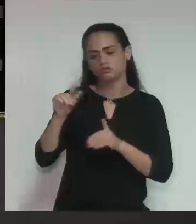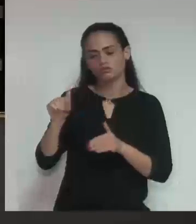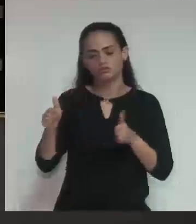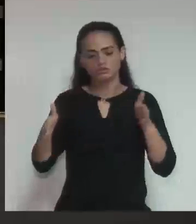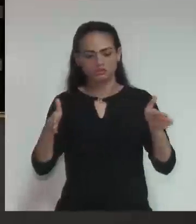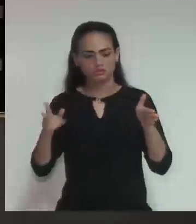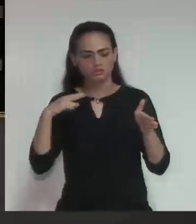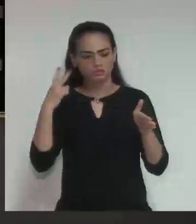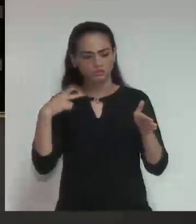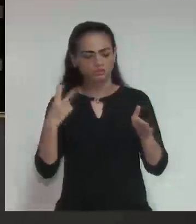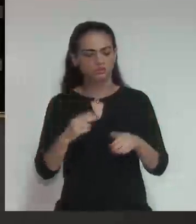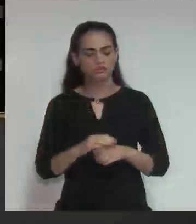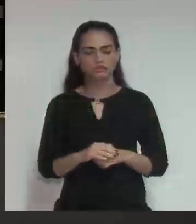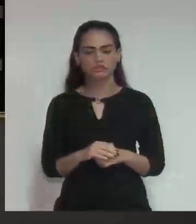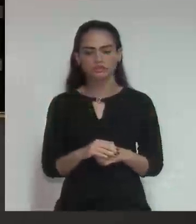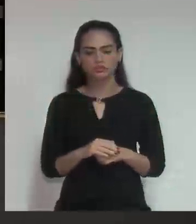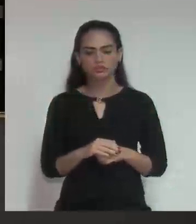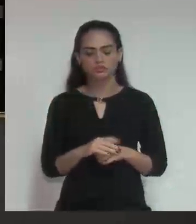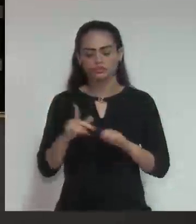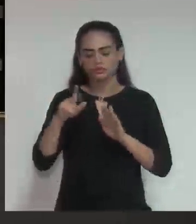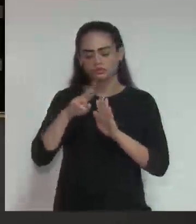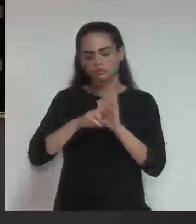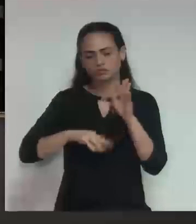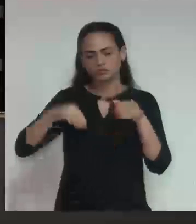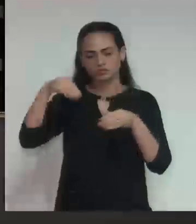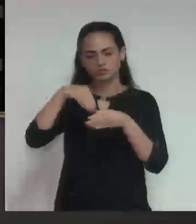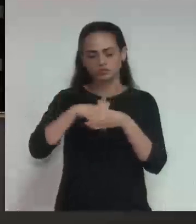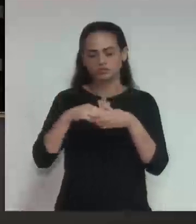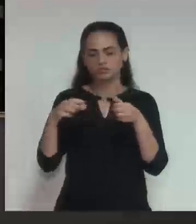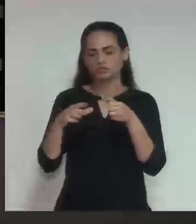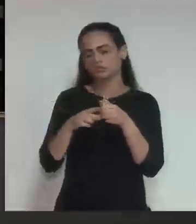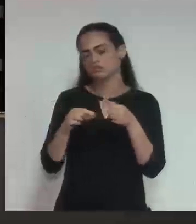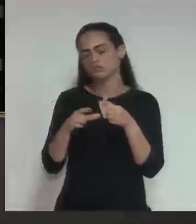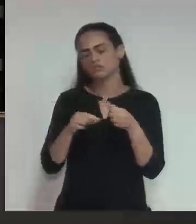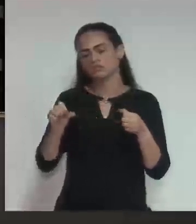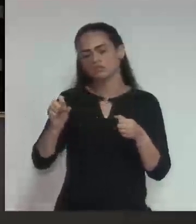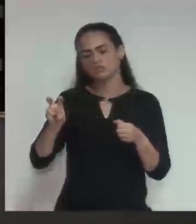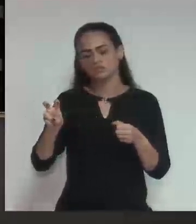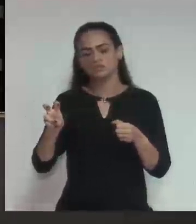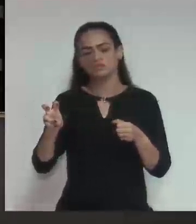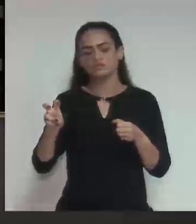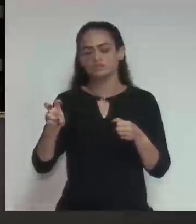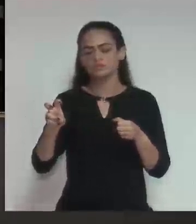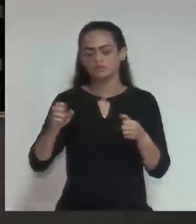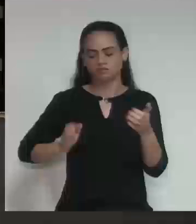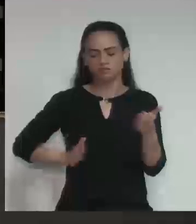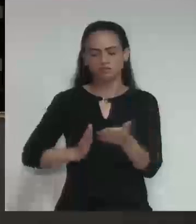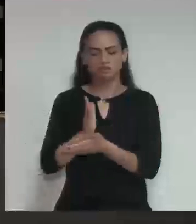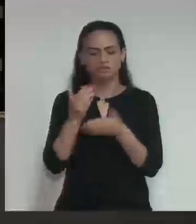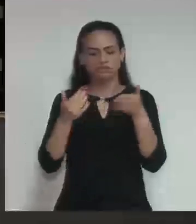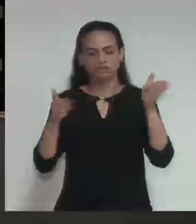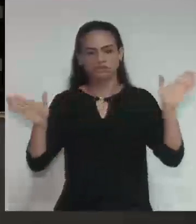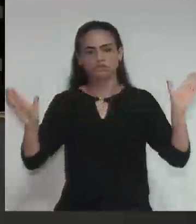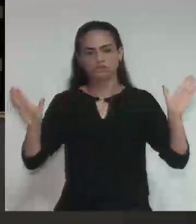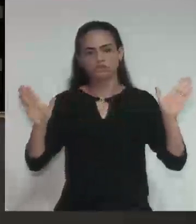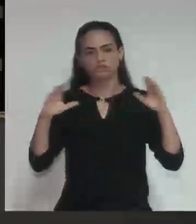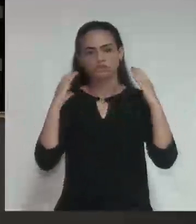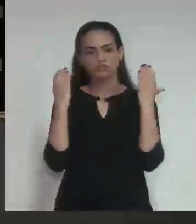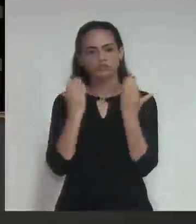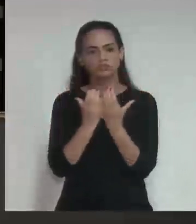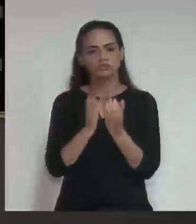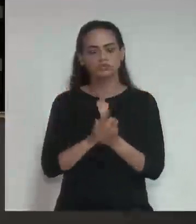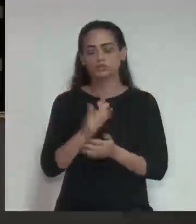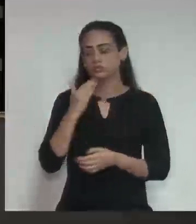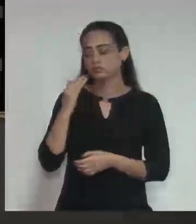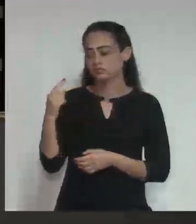17ª legislatura, de acordo com o artigo 95 do Regimento Interno, declaro-a aprovada. Solicito ao